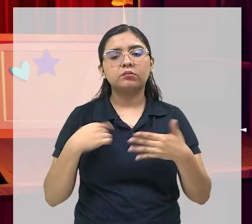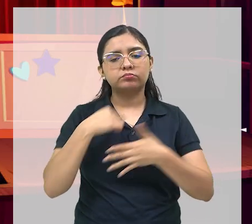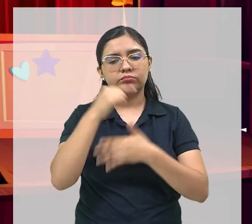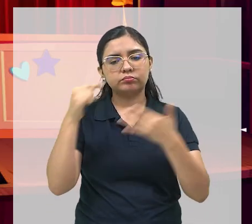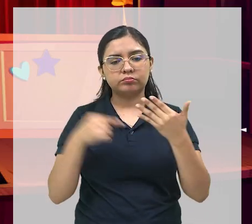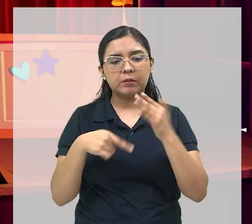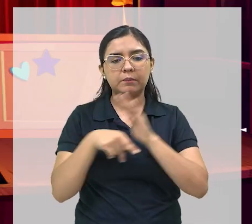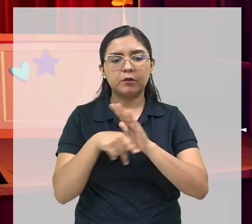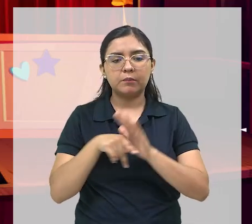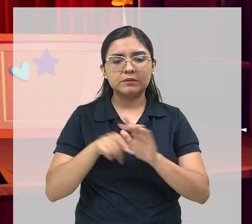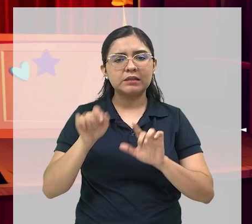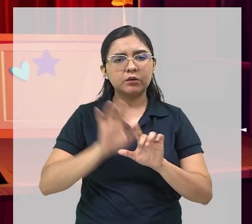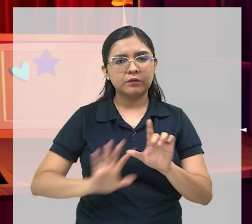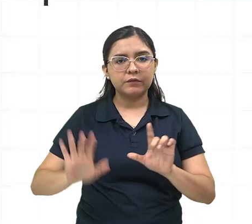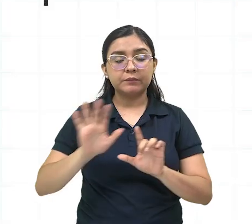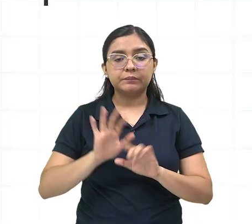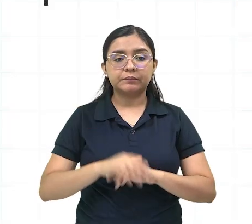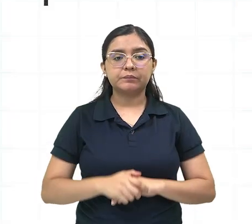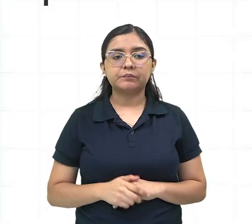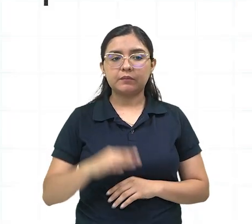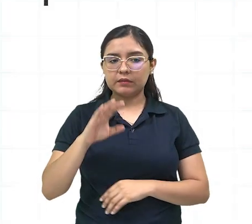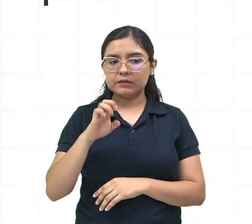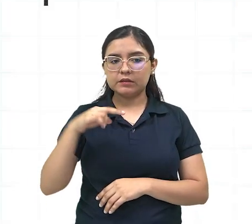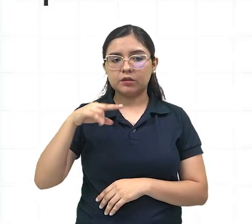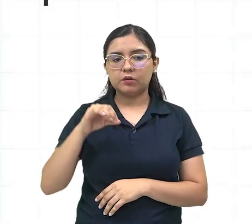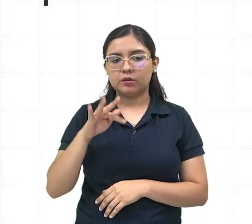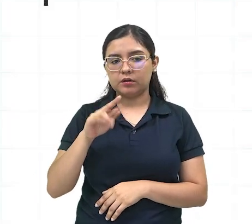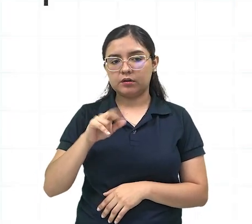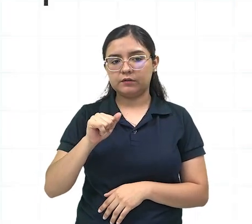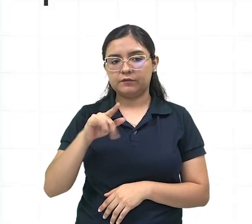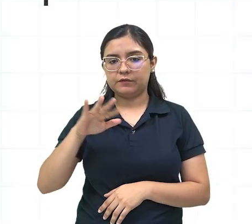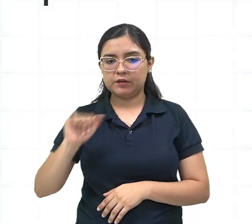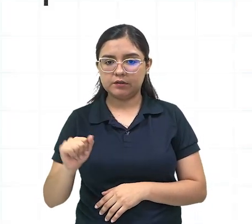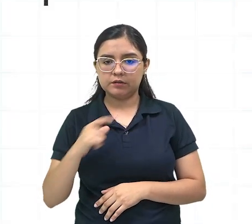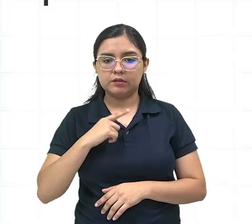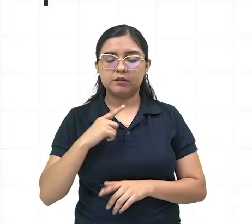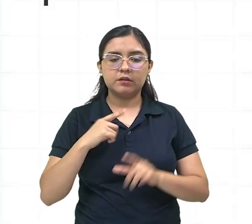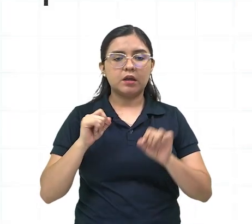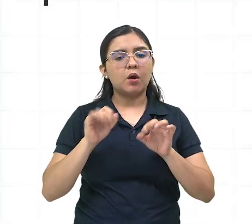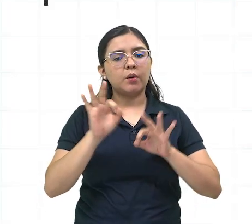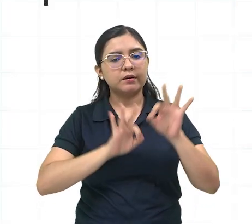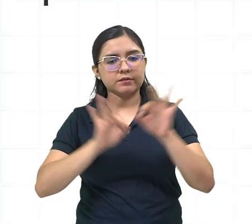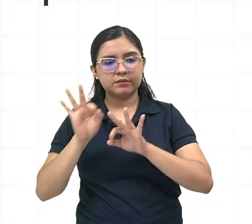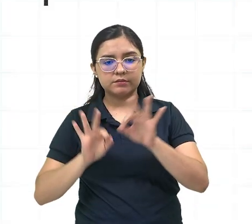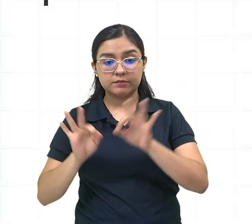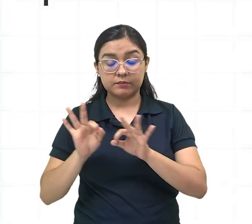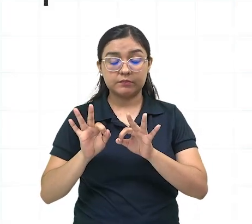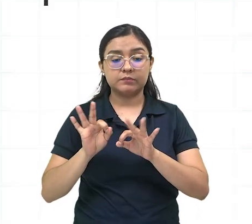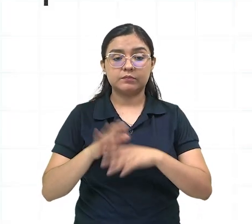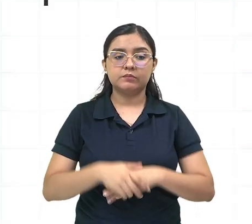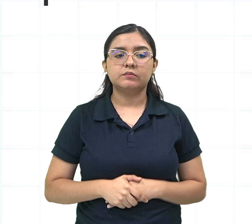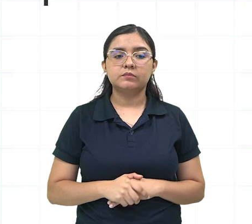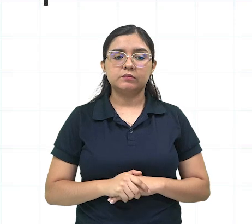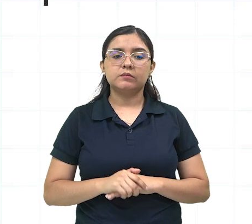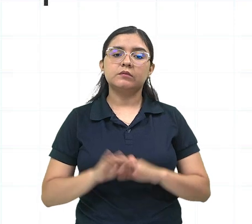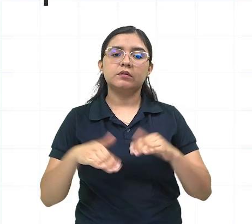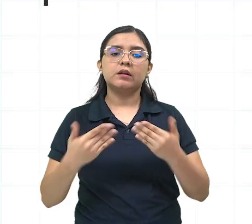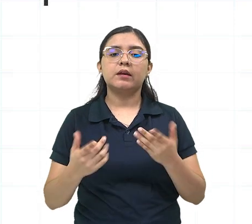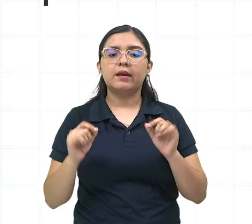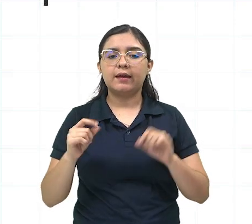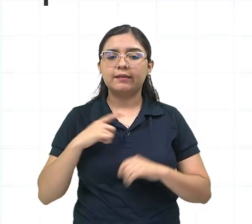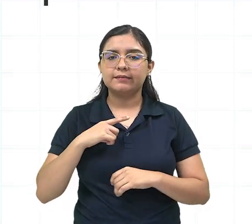compõem a cenografia. Cenografia é muito mais do que decoração e ornamentação. A